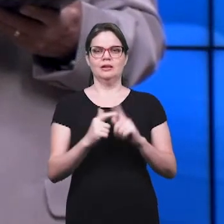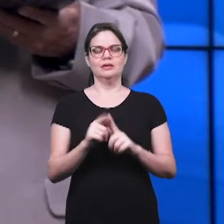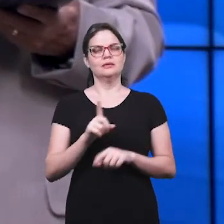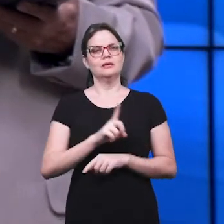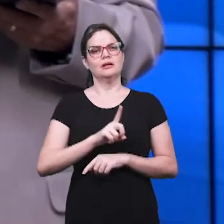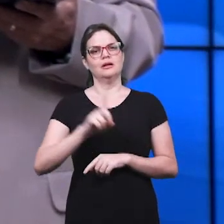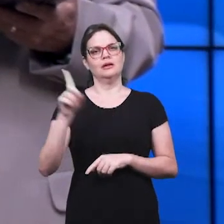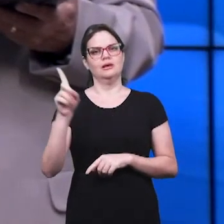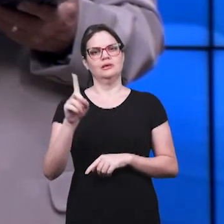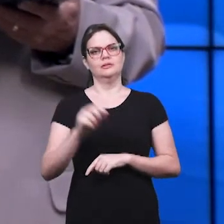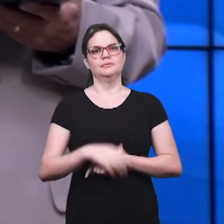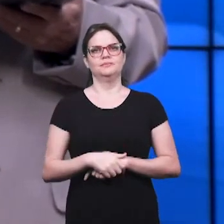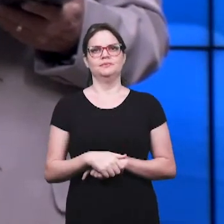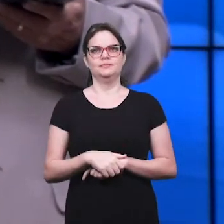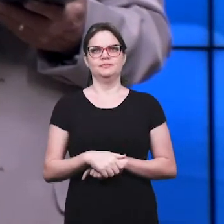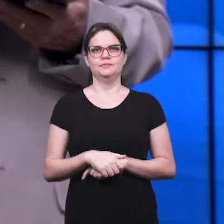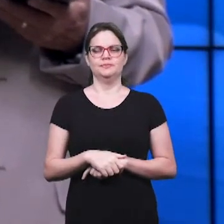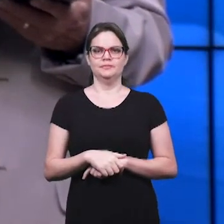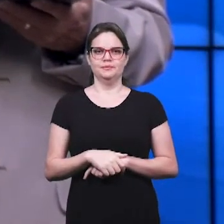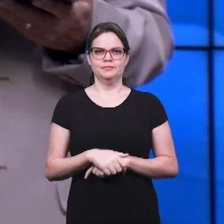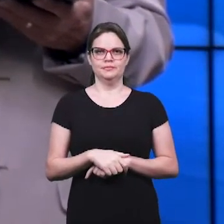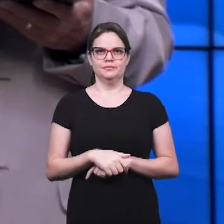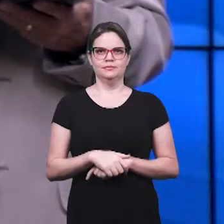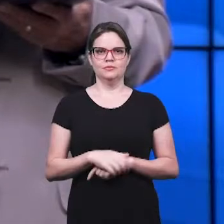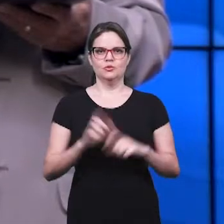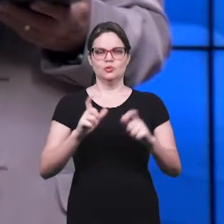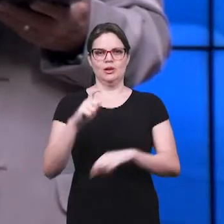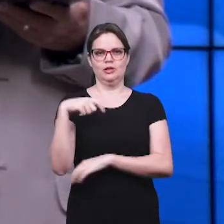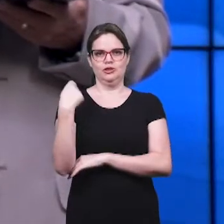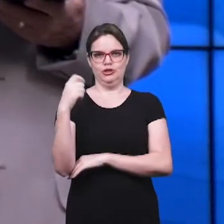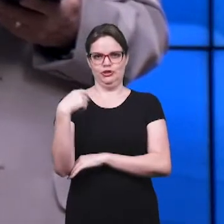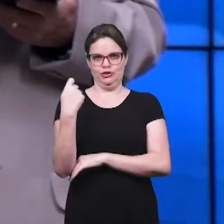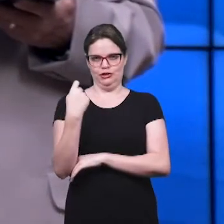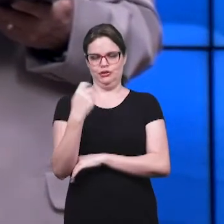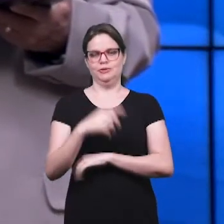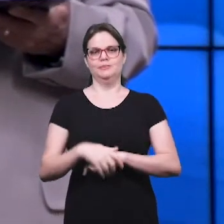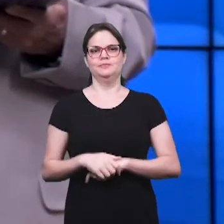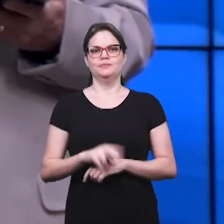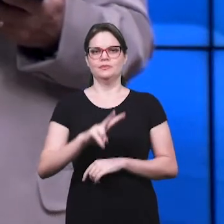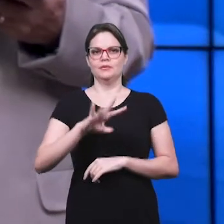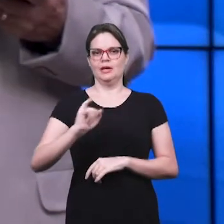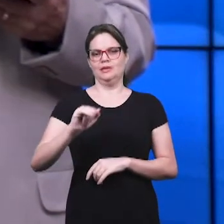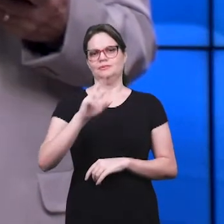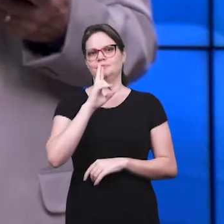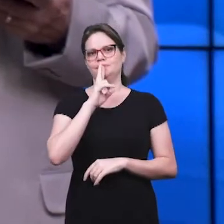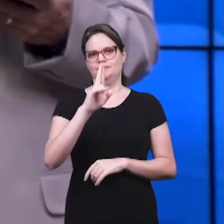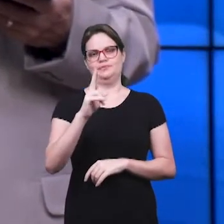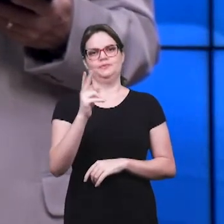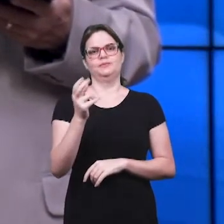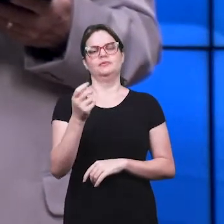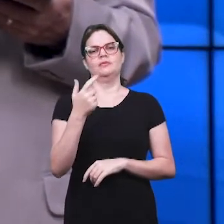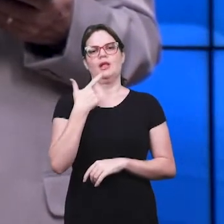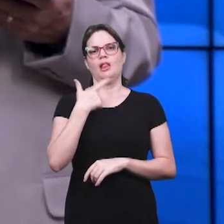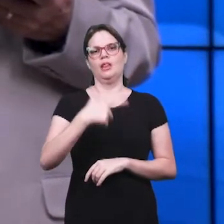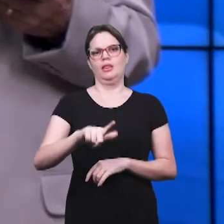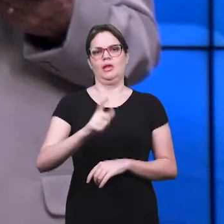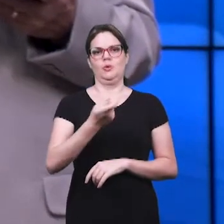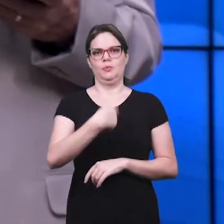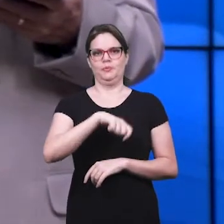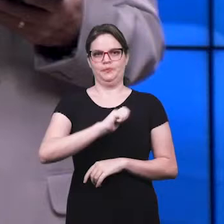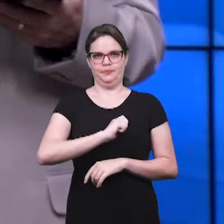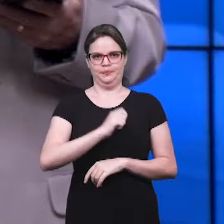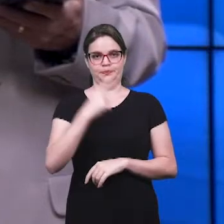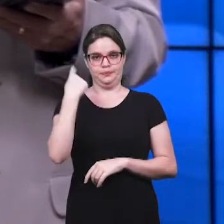igreja lá em Bernardo de Irigoyen, que fica na Argentina. Ela vai responder em língua espanhola. E